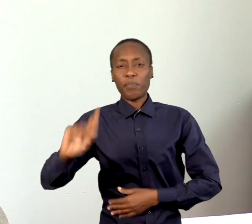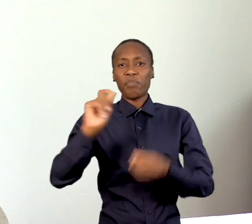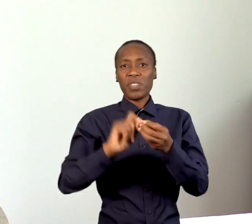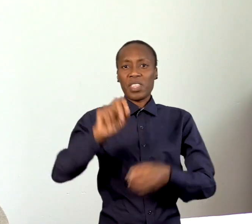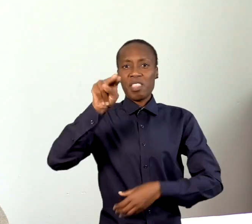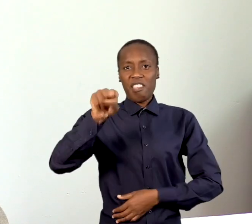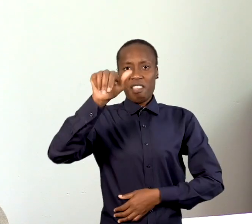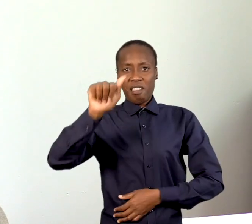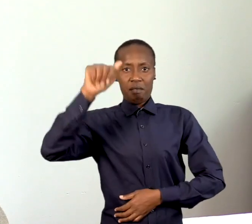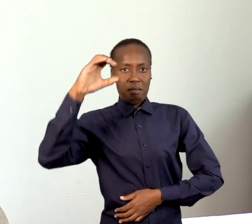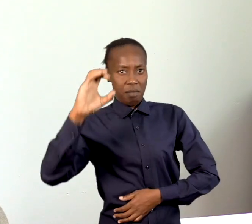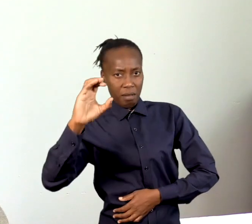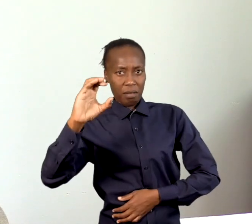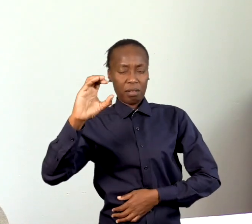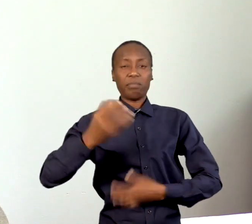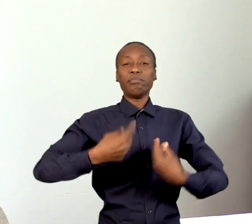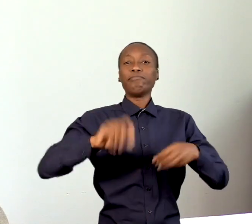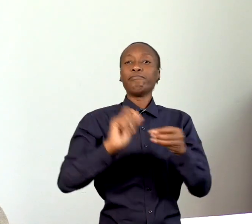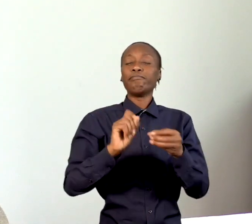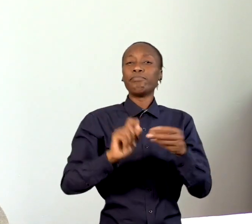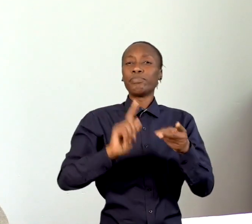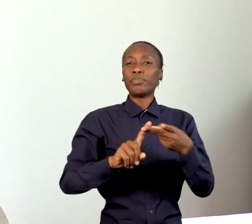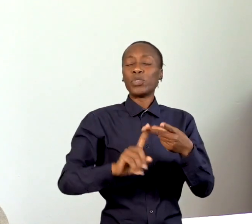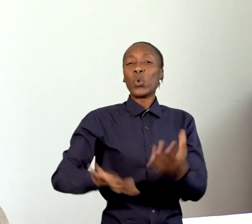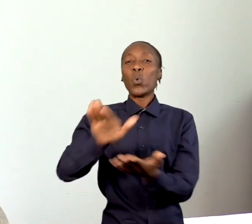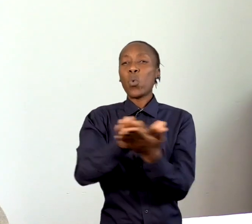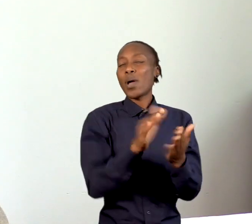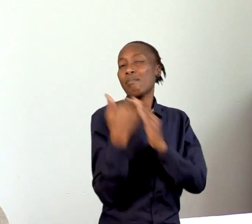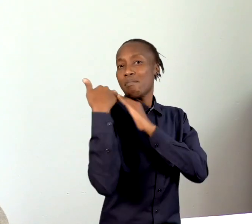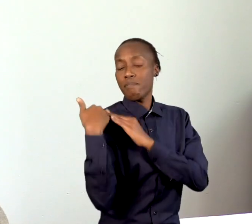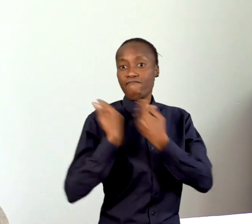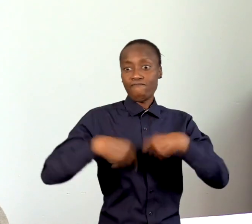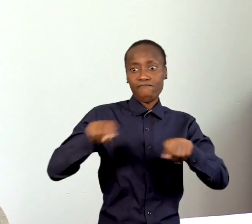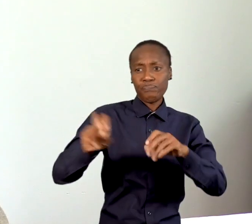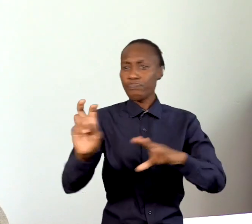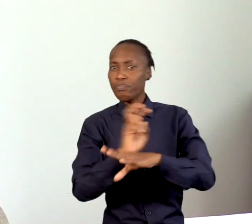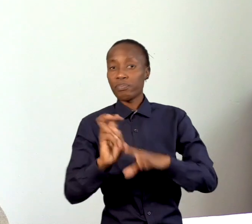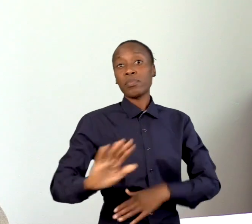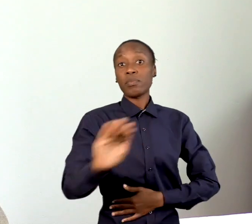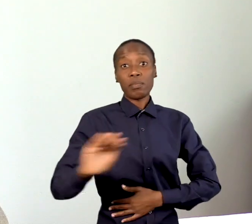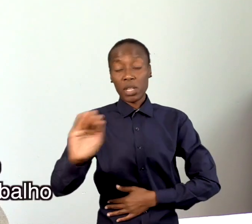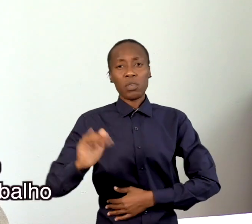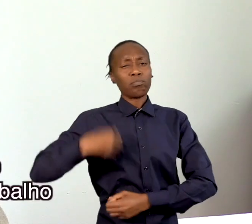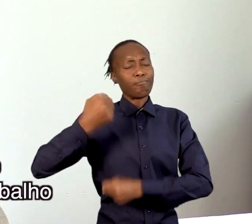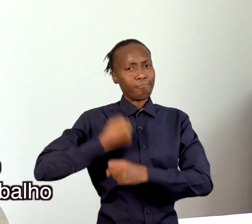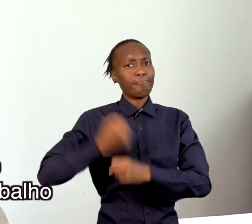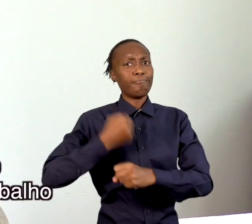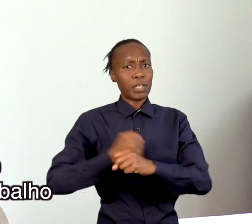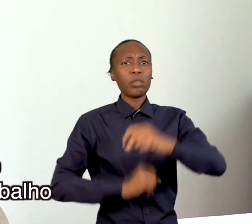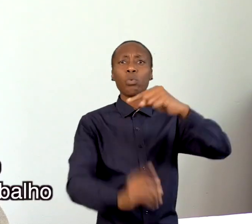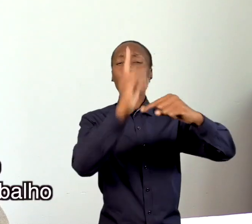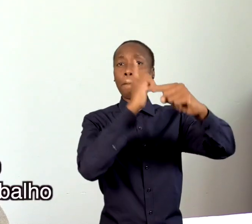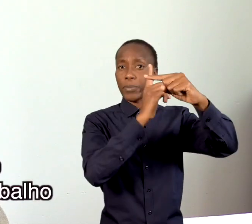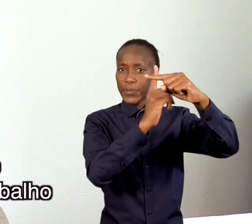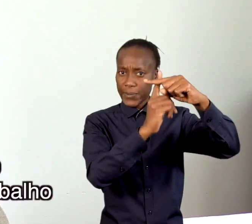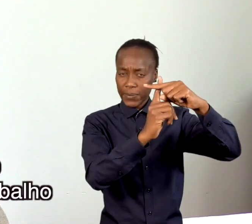a Administração Nacional das Áreas de Conservação, tem feito um trabalho bastante bom.